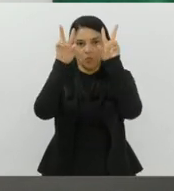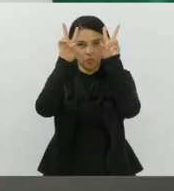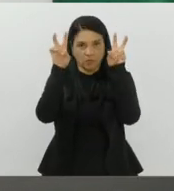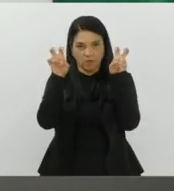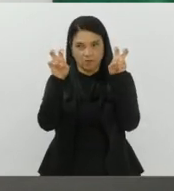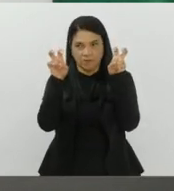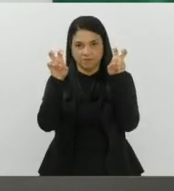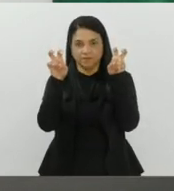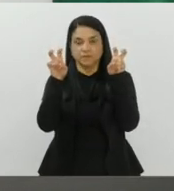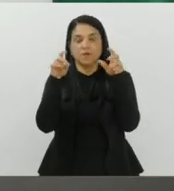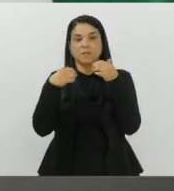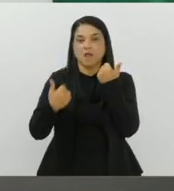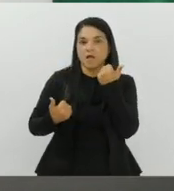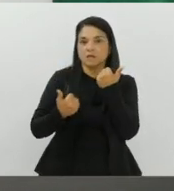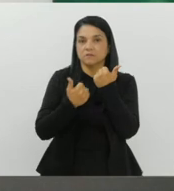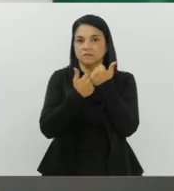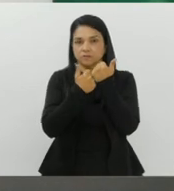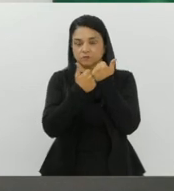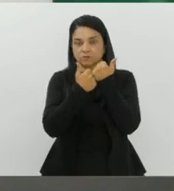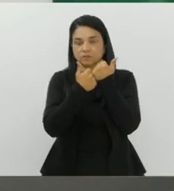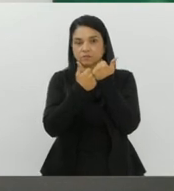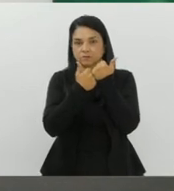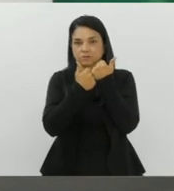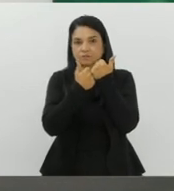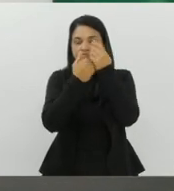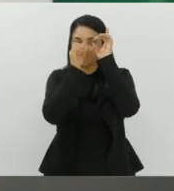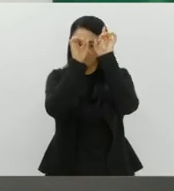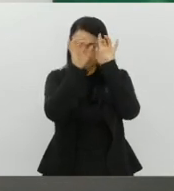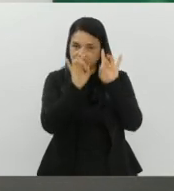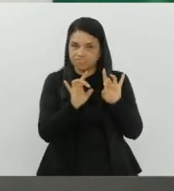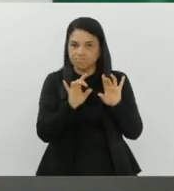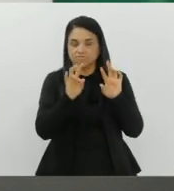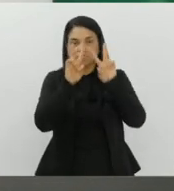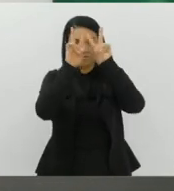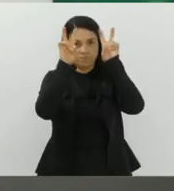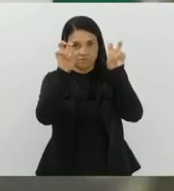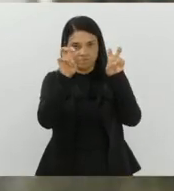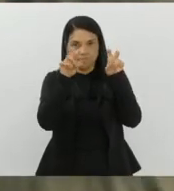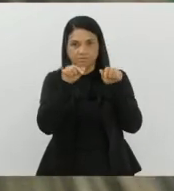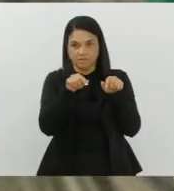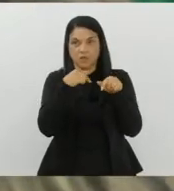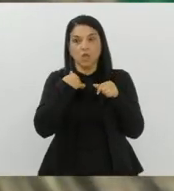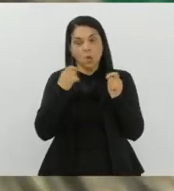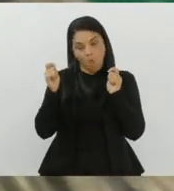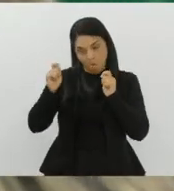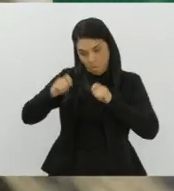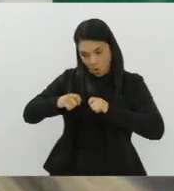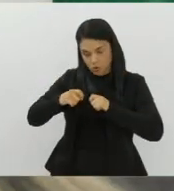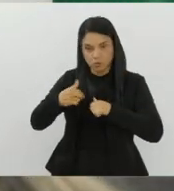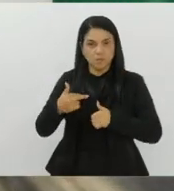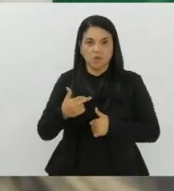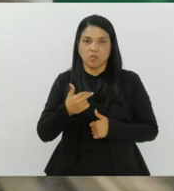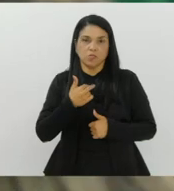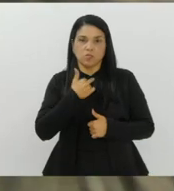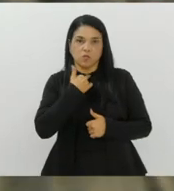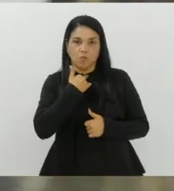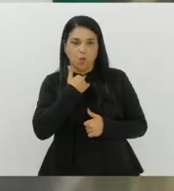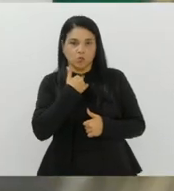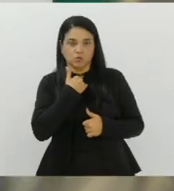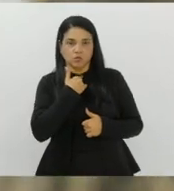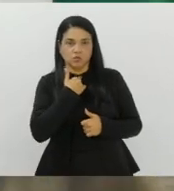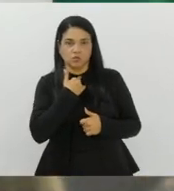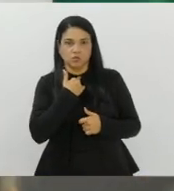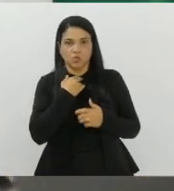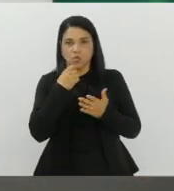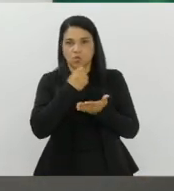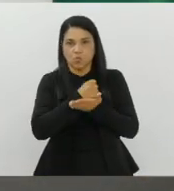assim para assessorá-lo em questões especializadas. O que isso quer dizer? Que eu posso, mas em momento nenhum está dizendo que eu não posso contratar